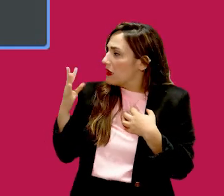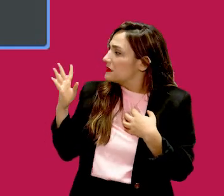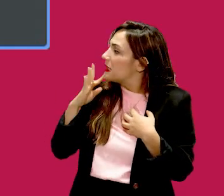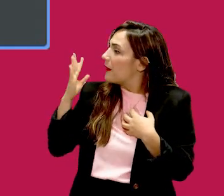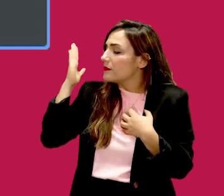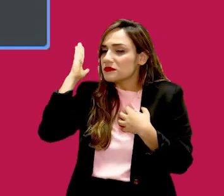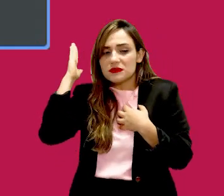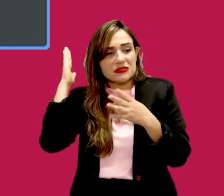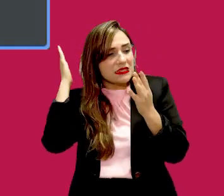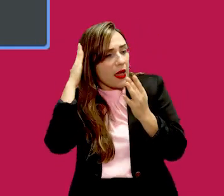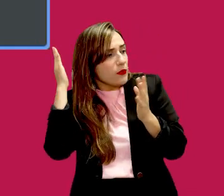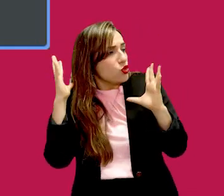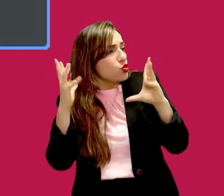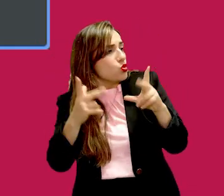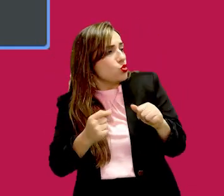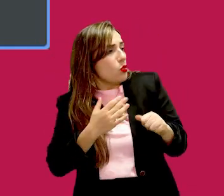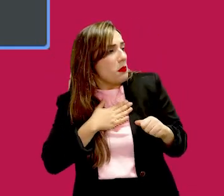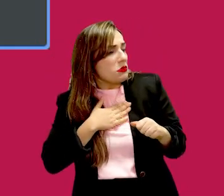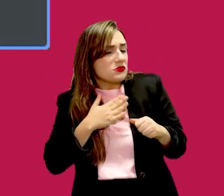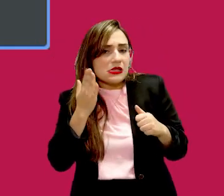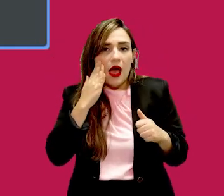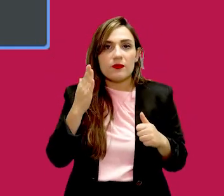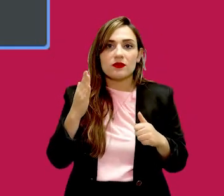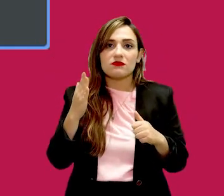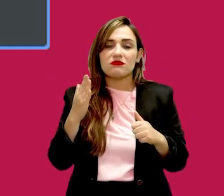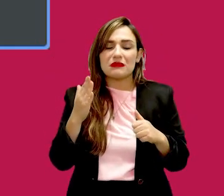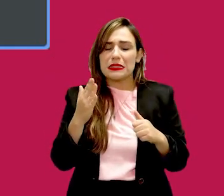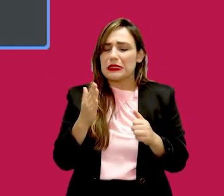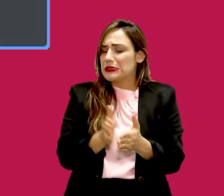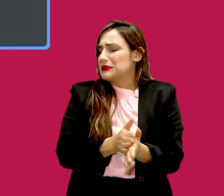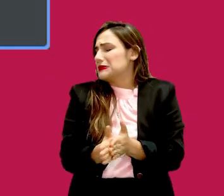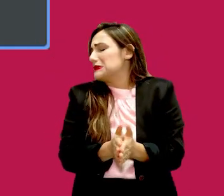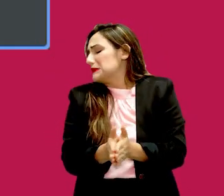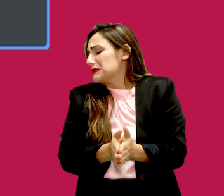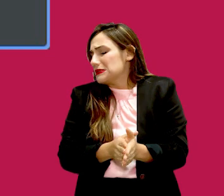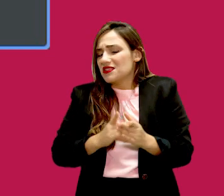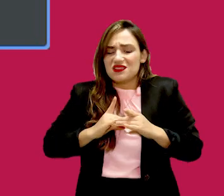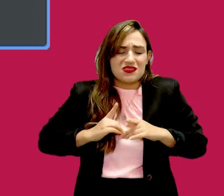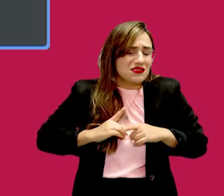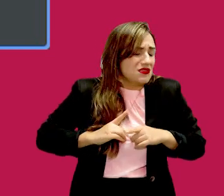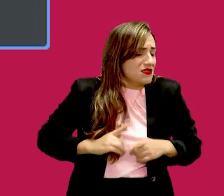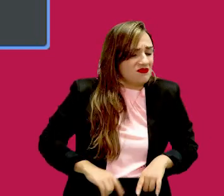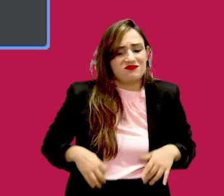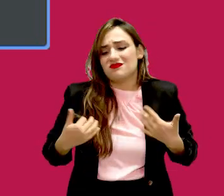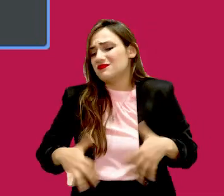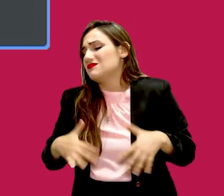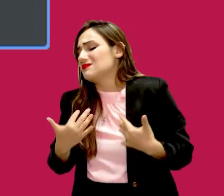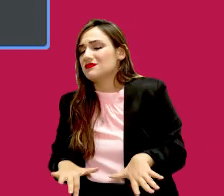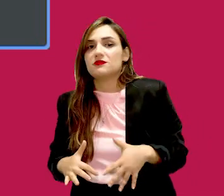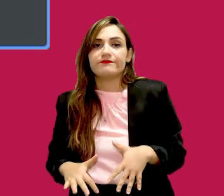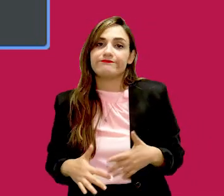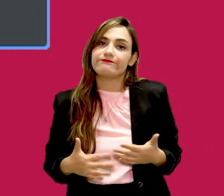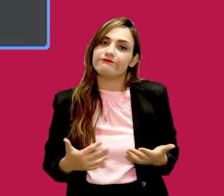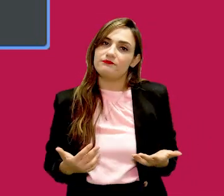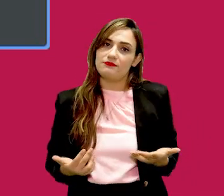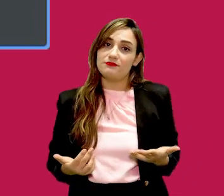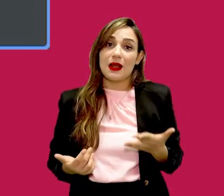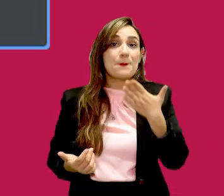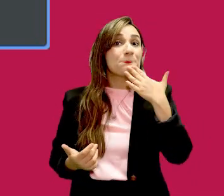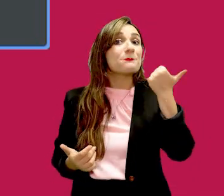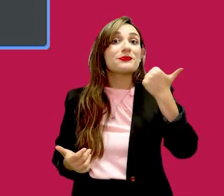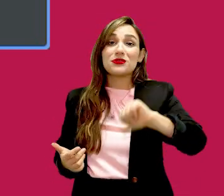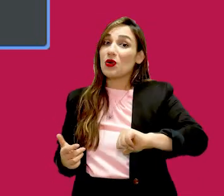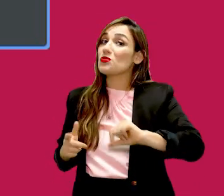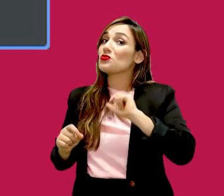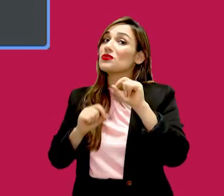problemas psicológicos até, né? Ansiedades, né? Depressões. Além de tudo isso, ainda